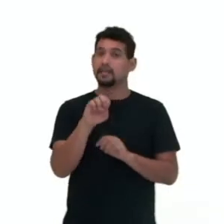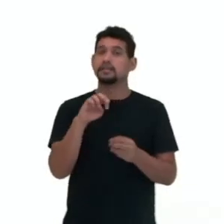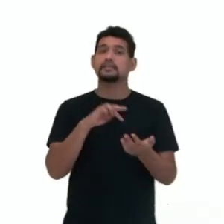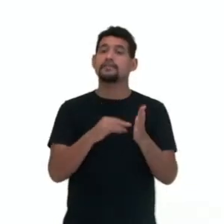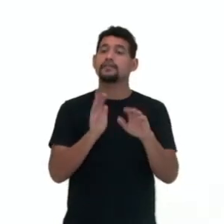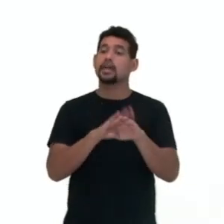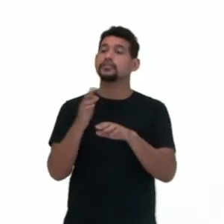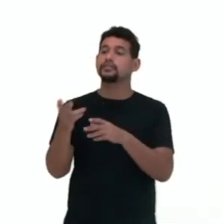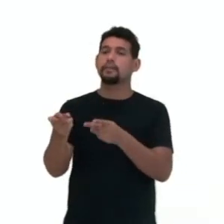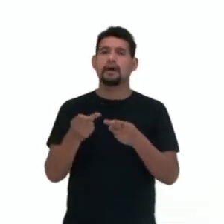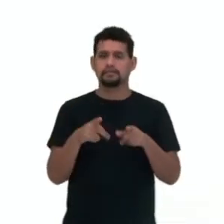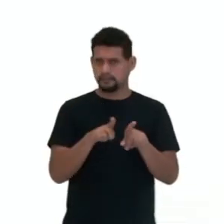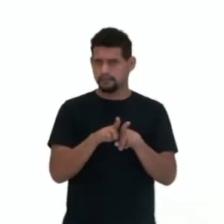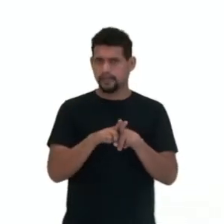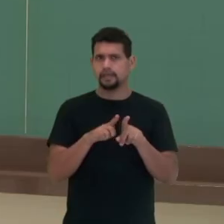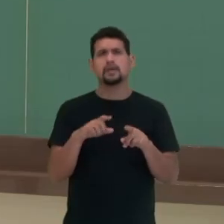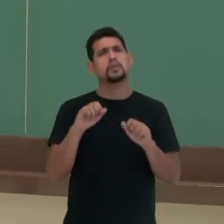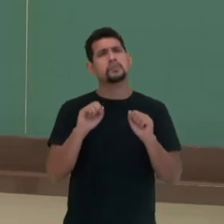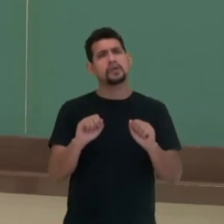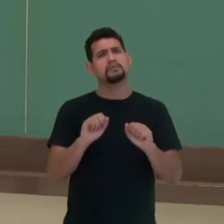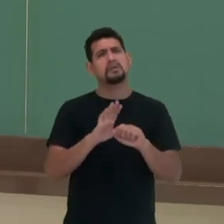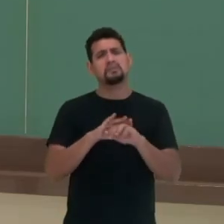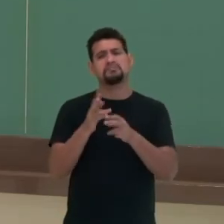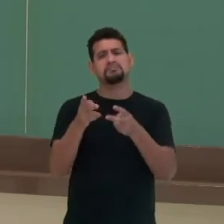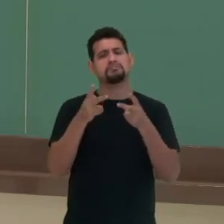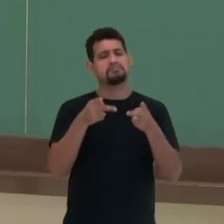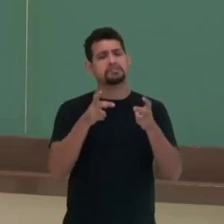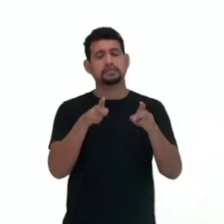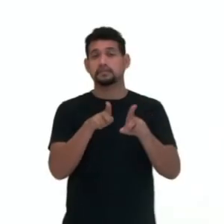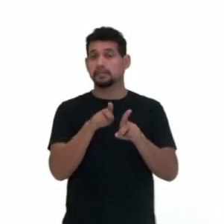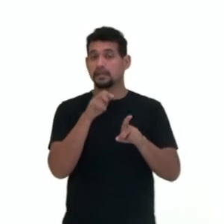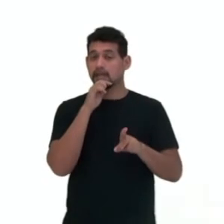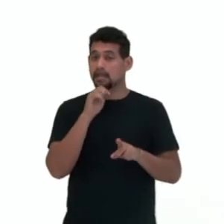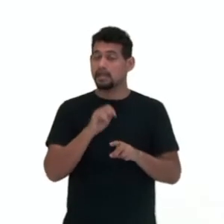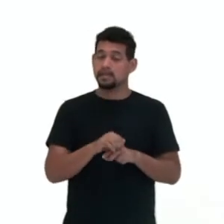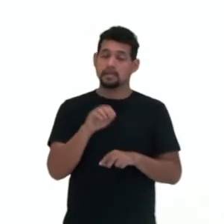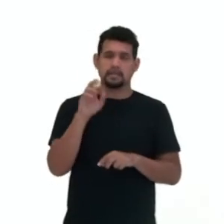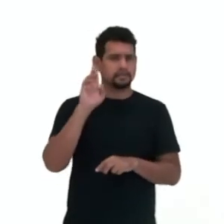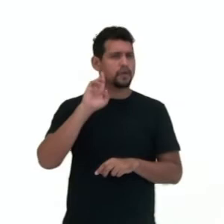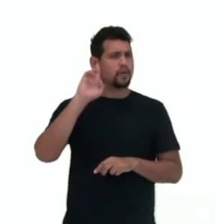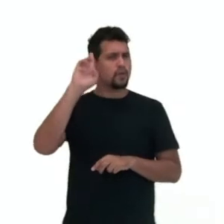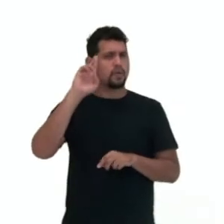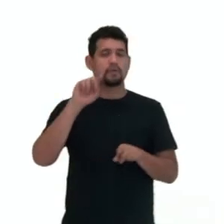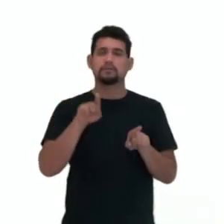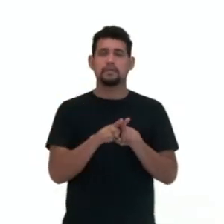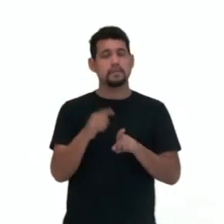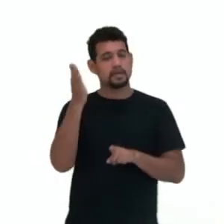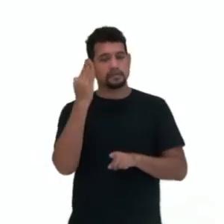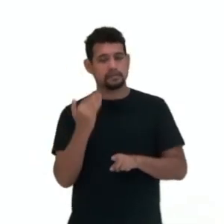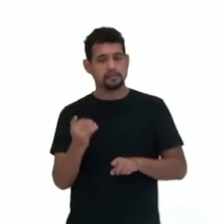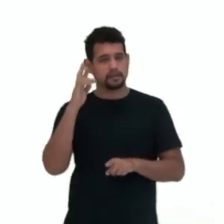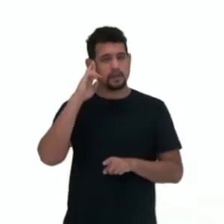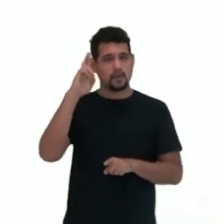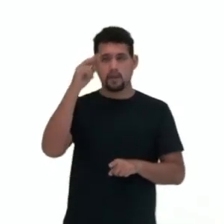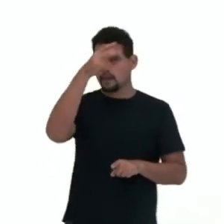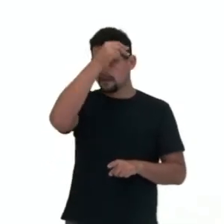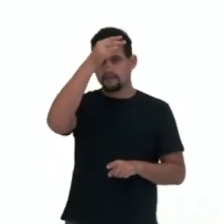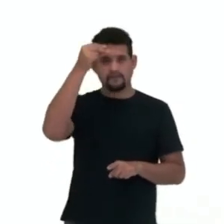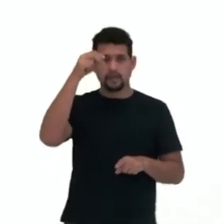chamamento. Então, pode ser uma interpelação do tipo, prezado senhor, excelentíssimo senhor